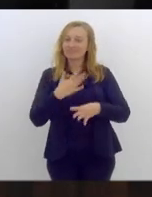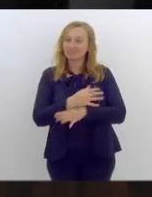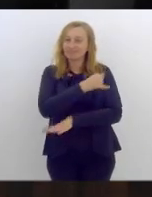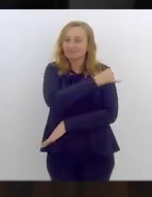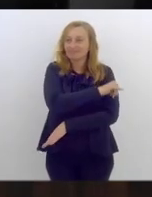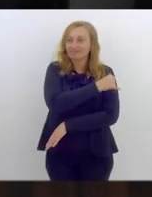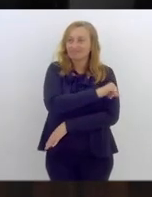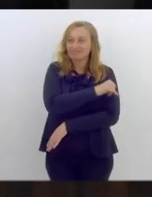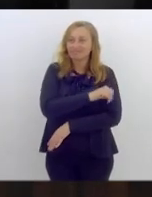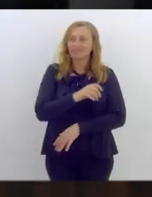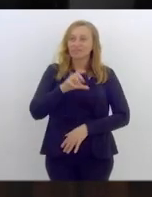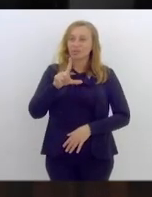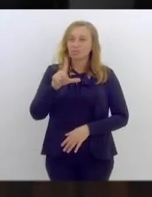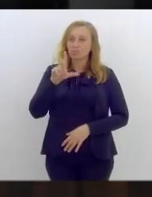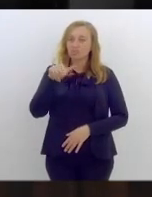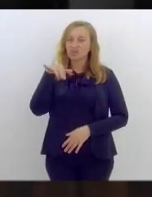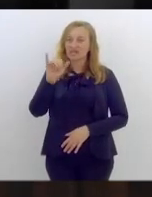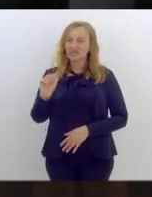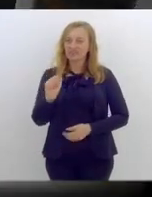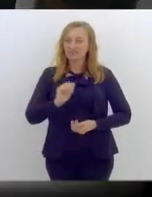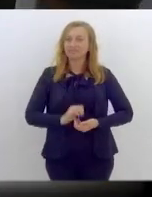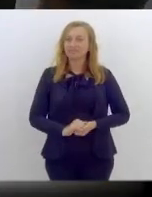Janeiro, Luciana Boatê.